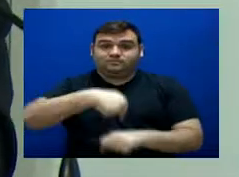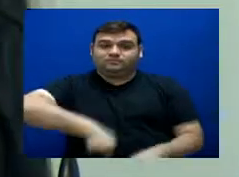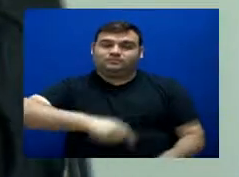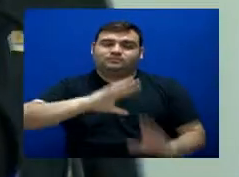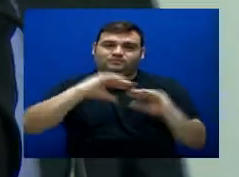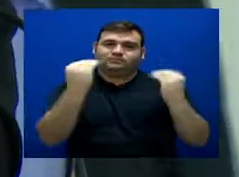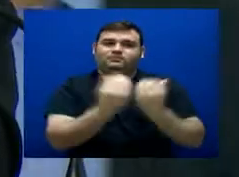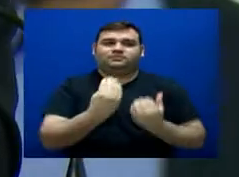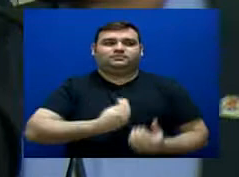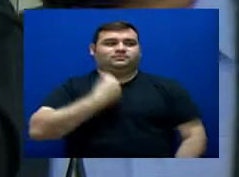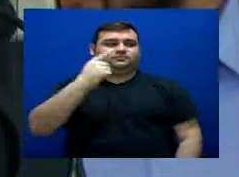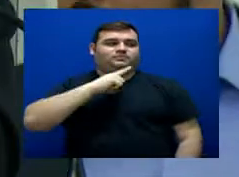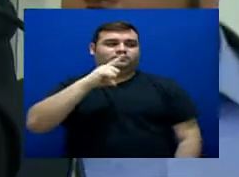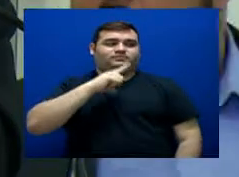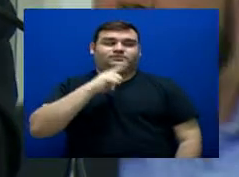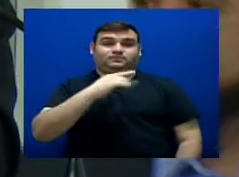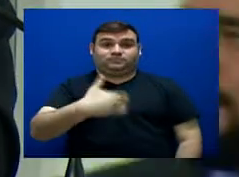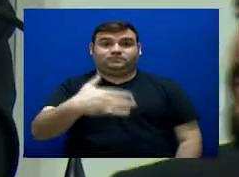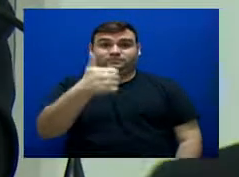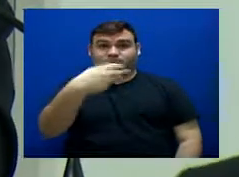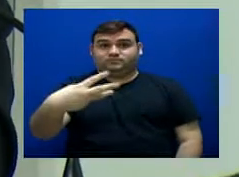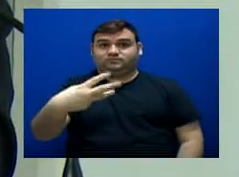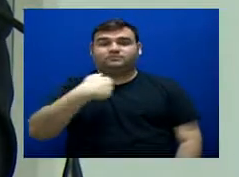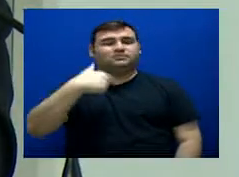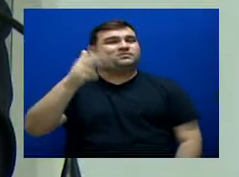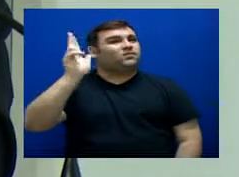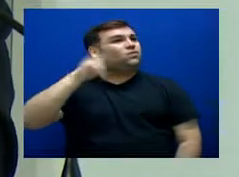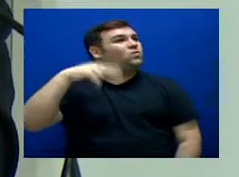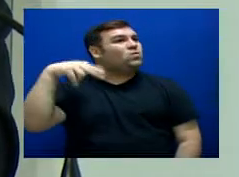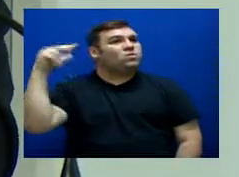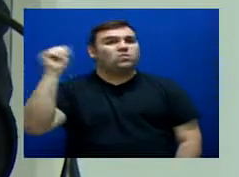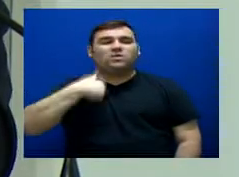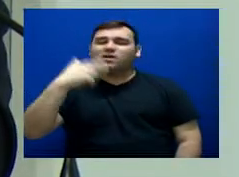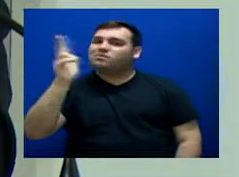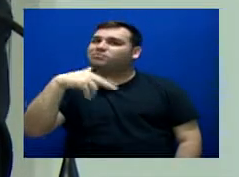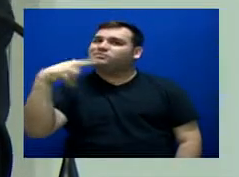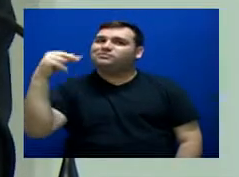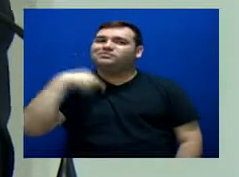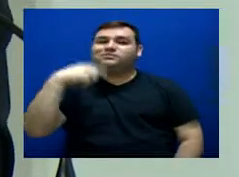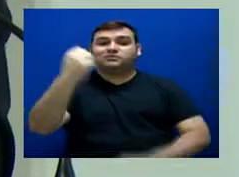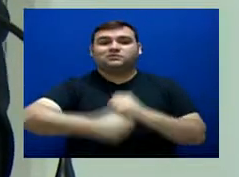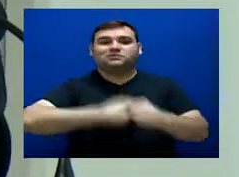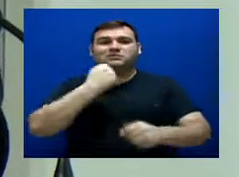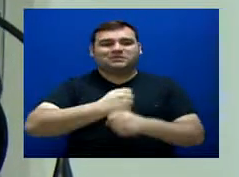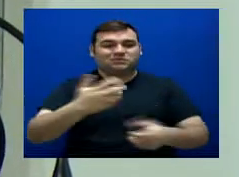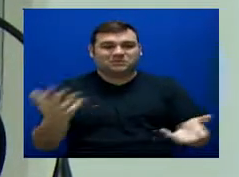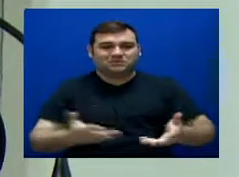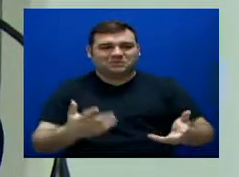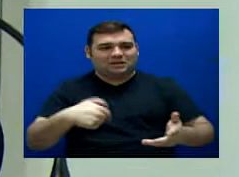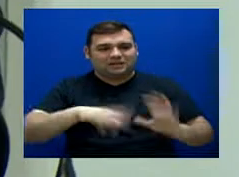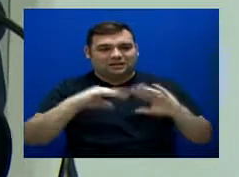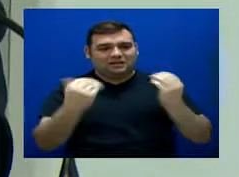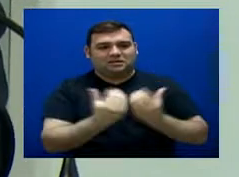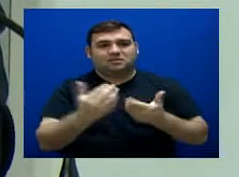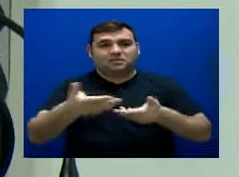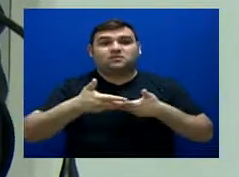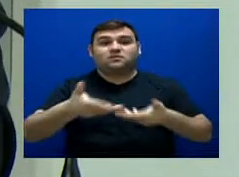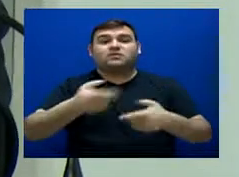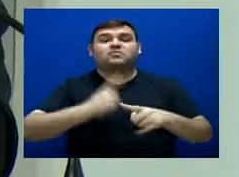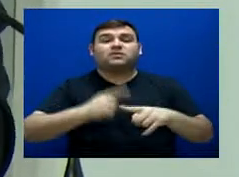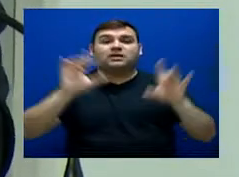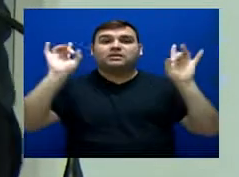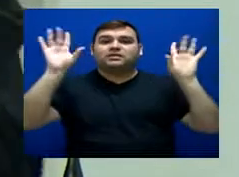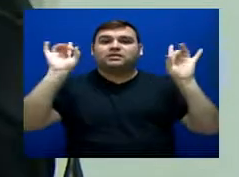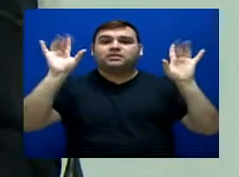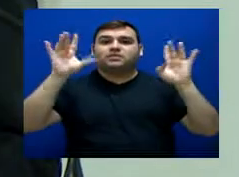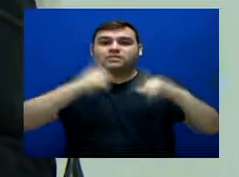indo para 13 anos, vereador Martinez, eu nunca vi um ano que essa casa não fosse convidada para a